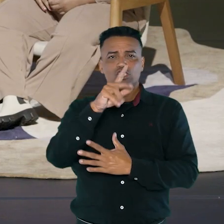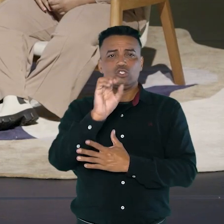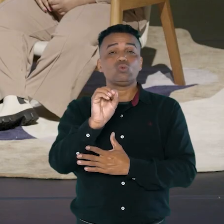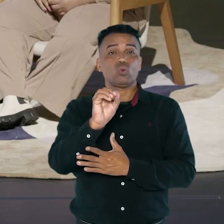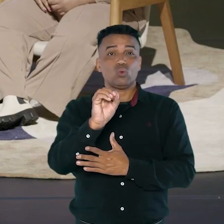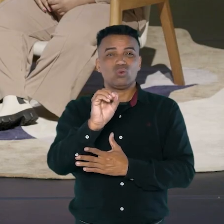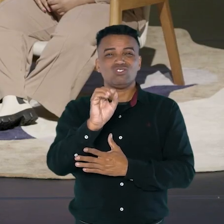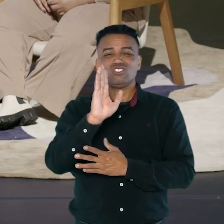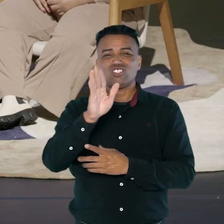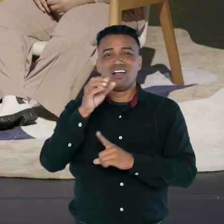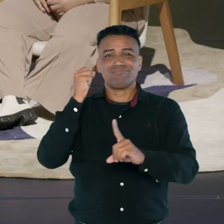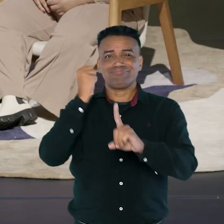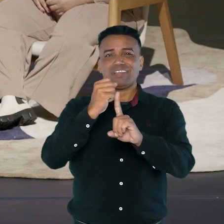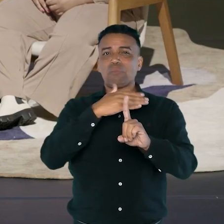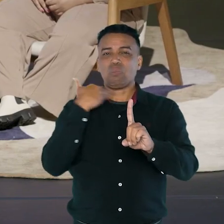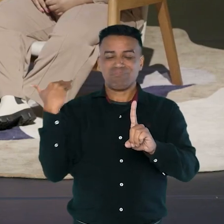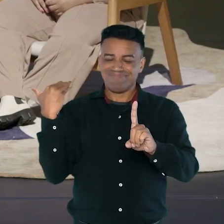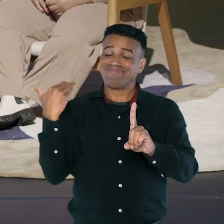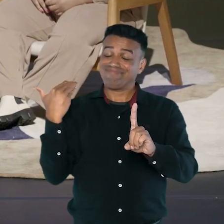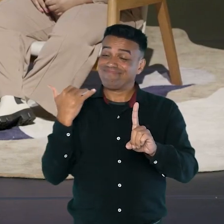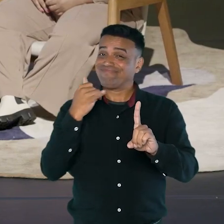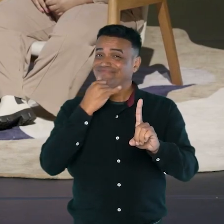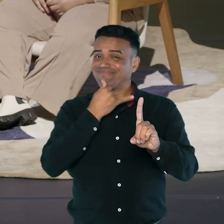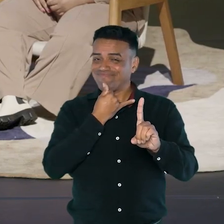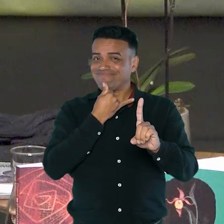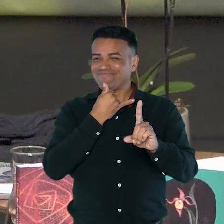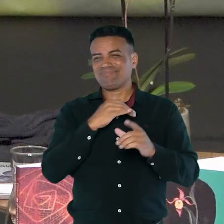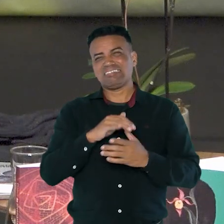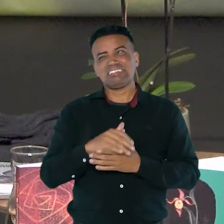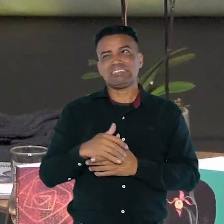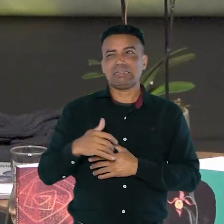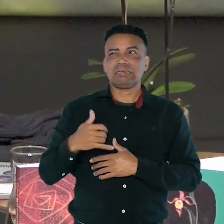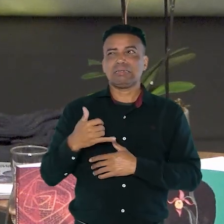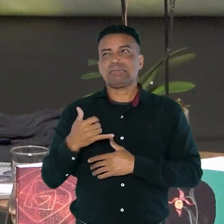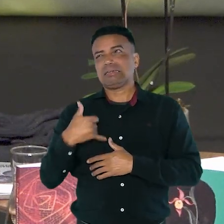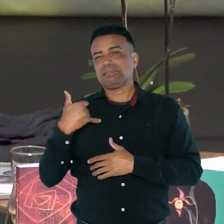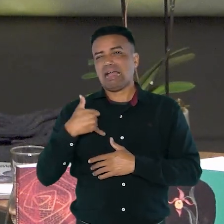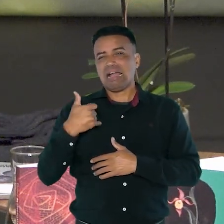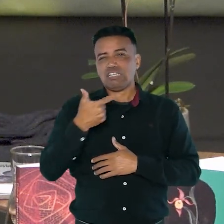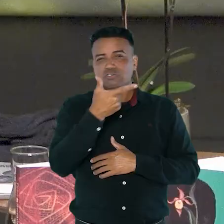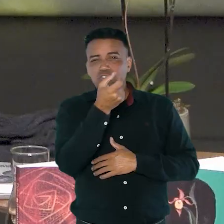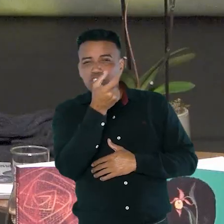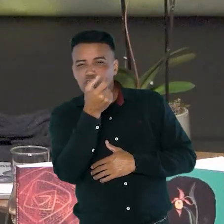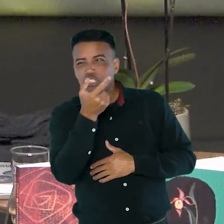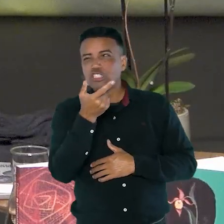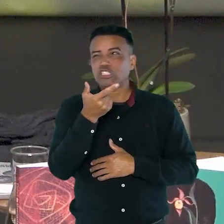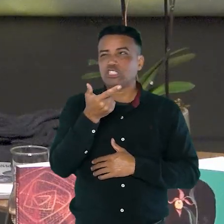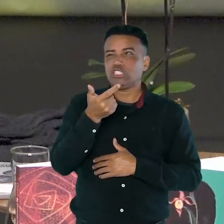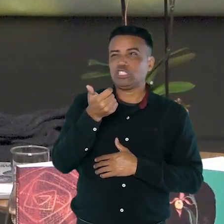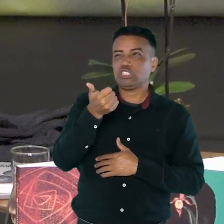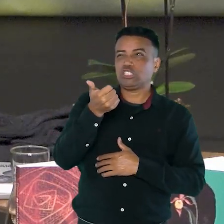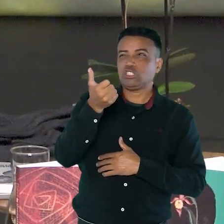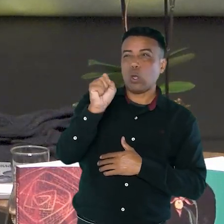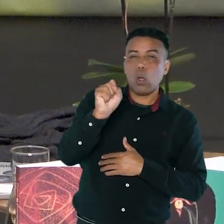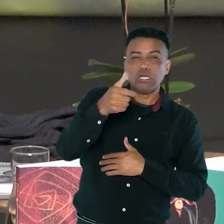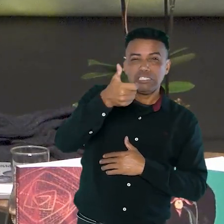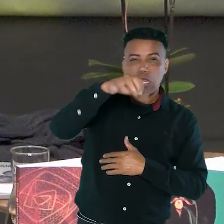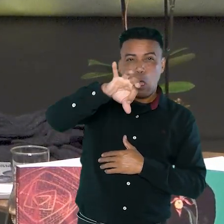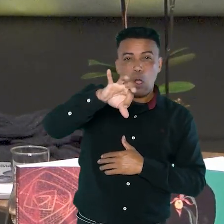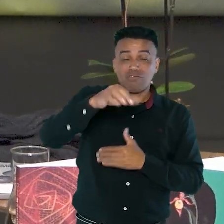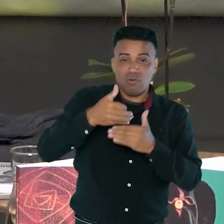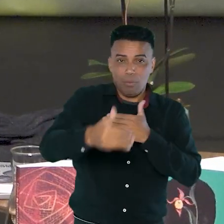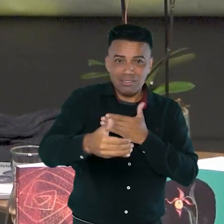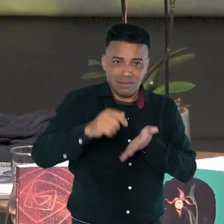que já foi até assassinado, infelizmente. Eu tinha uns 20, 18, 19 anos, estava começando